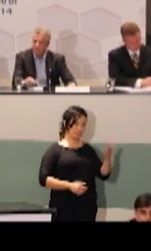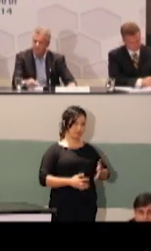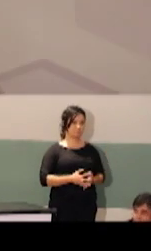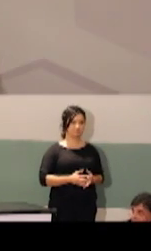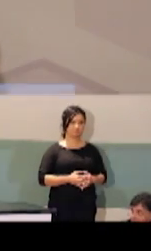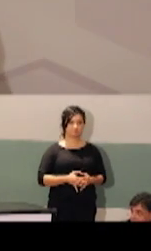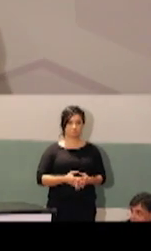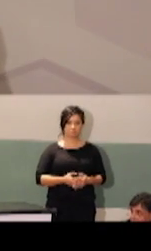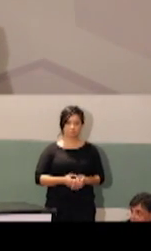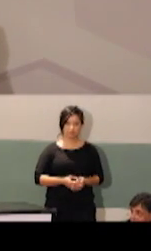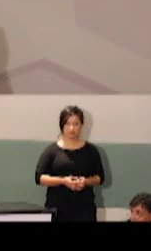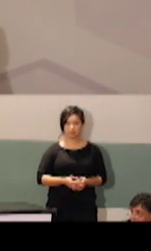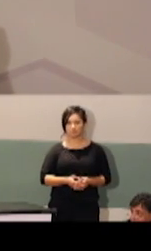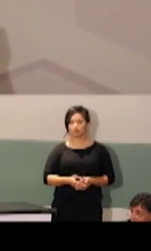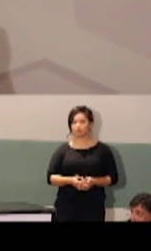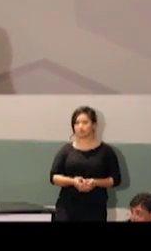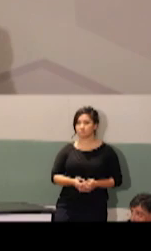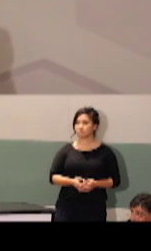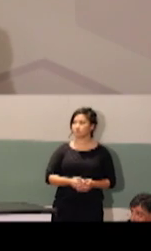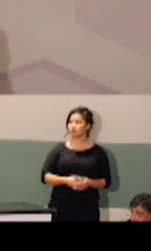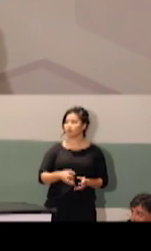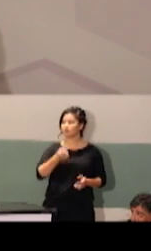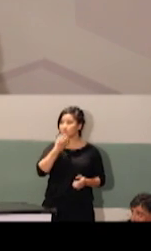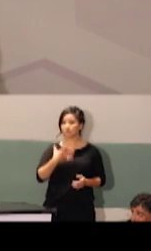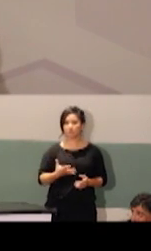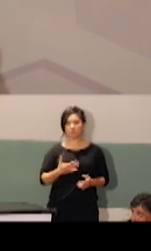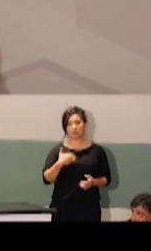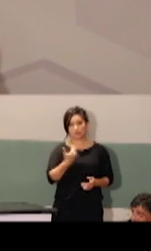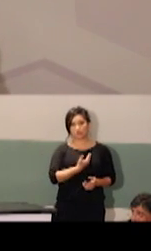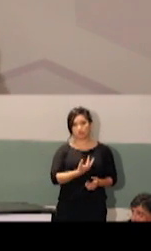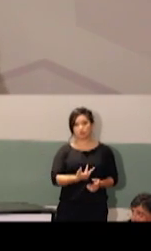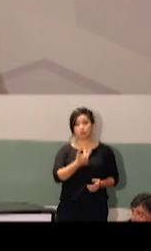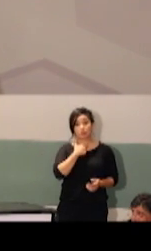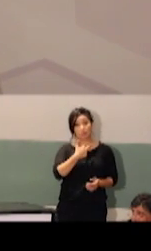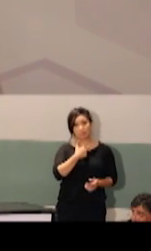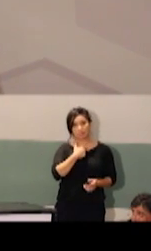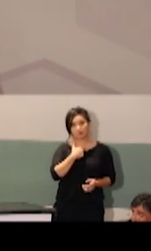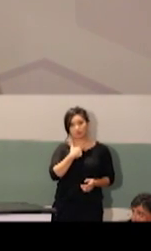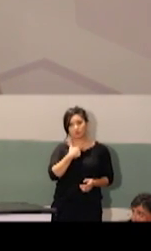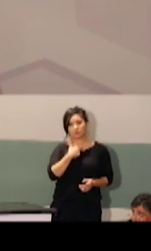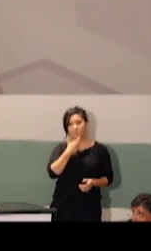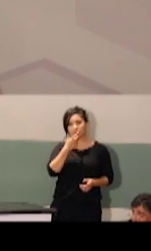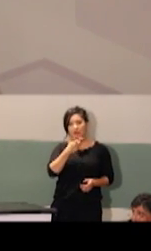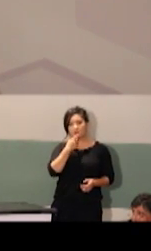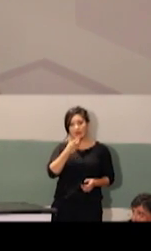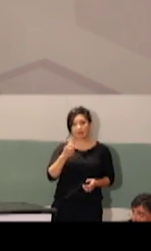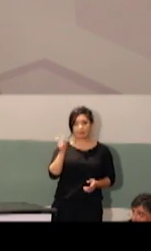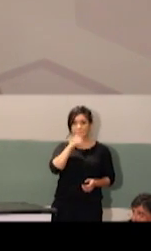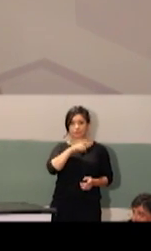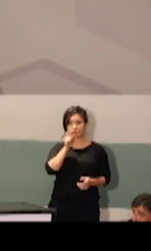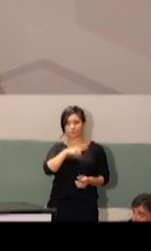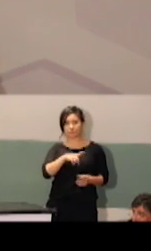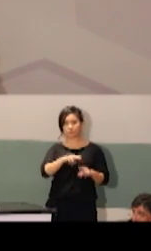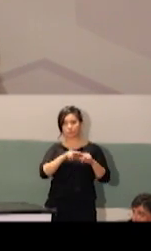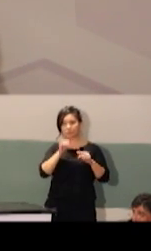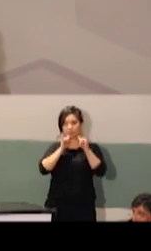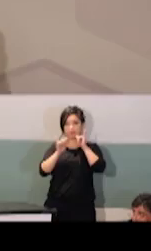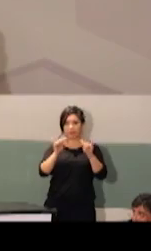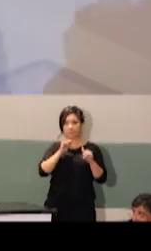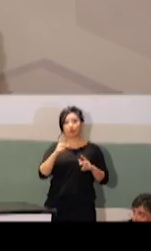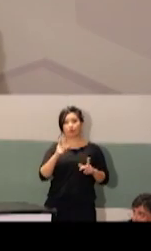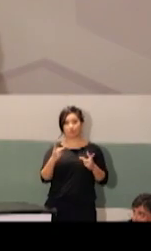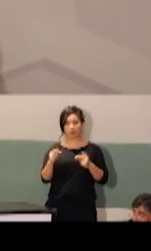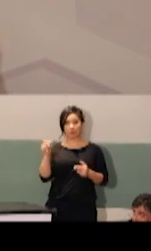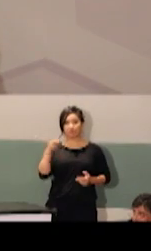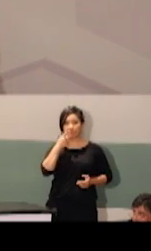é que não dá para mentir sobre os dados, como mentiu sobre a construção do Hospital de Santa Maria ou do metrô, dizendo que foi